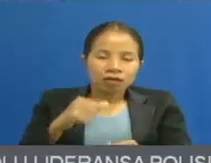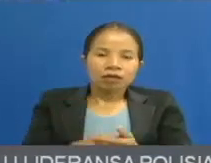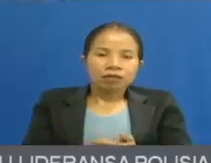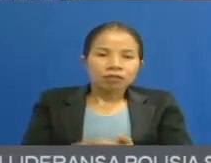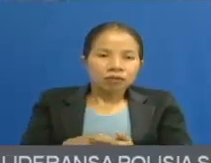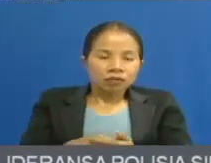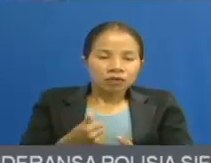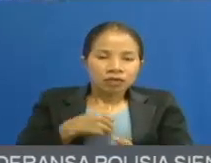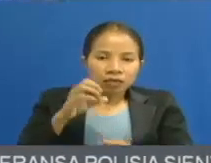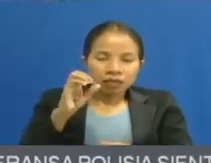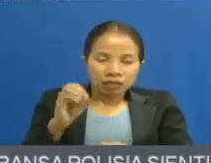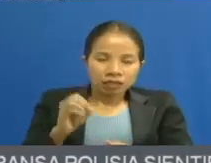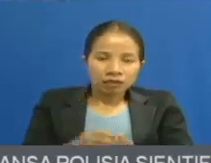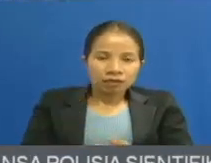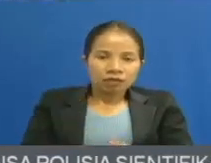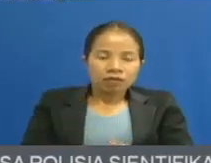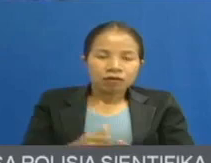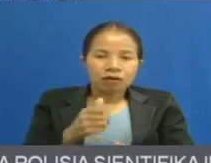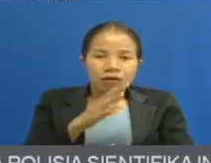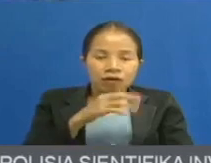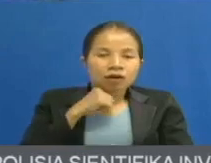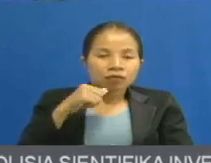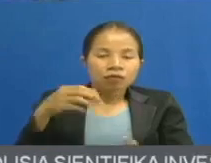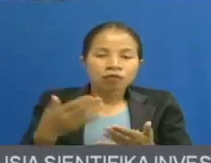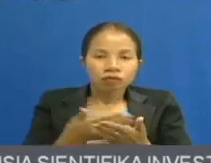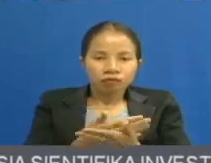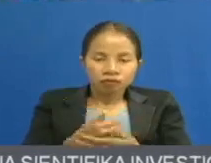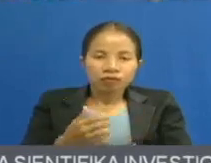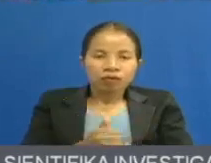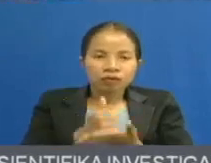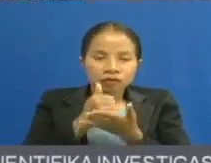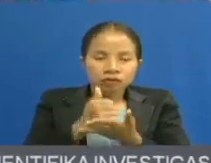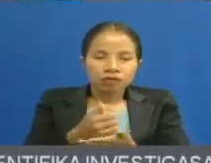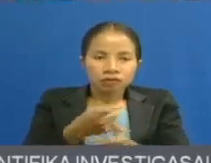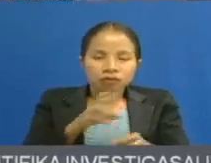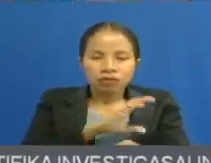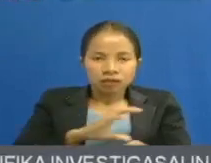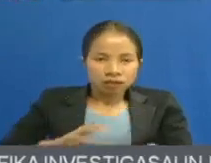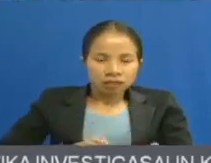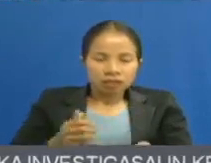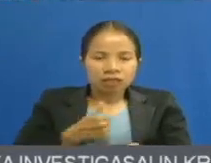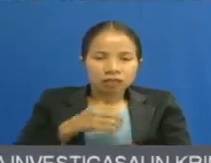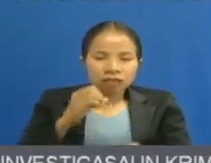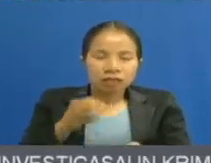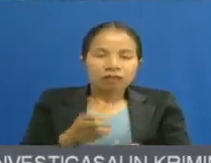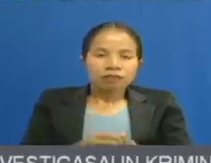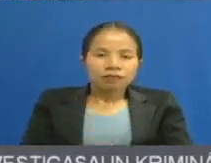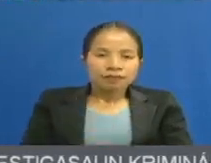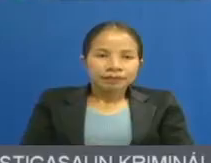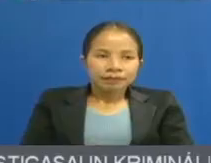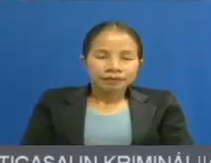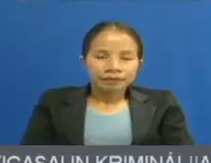paroco Ainaro, Armindo Brito, no amo fon Albertin Branco Morato, no assiste direita Rusi Sarani Ainaro, Rusi Municipal Ainaro, Napoleon